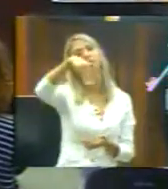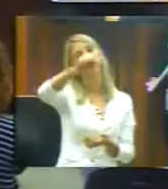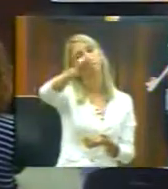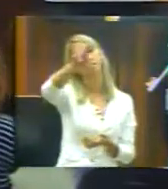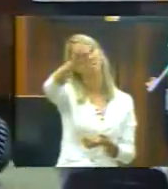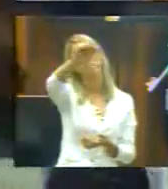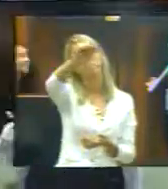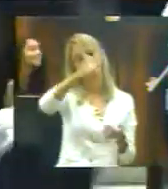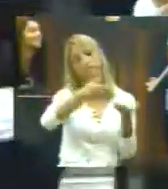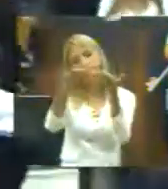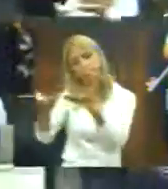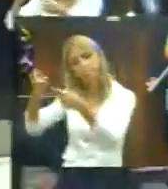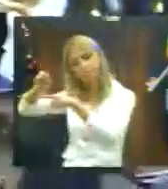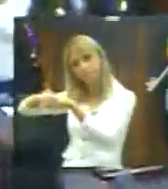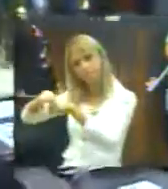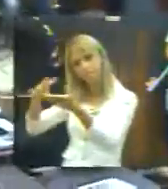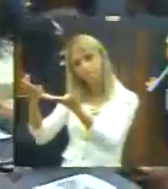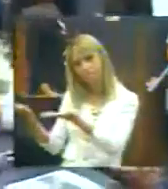Libardi.